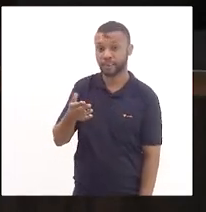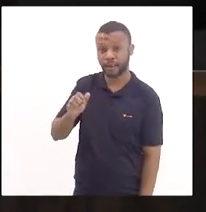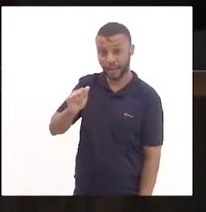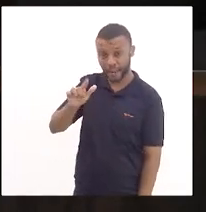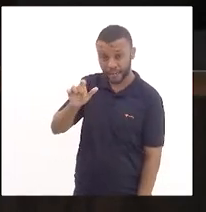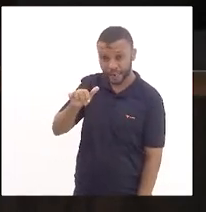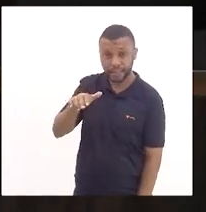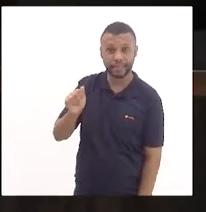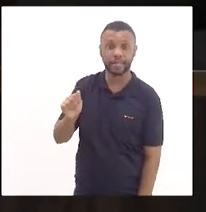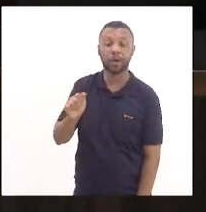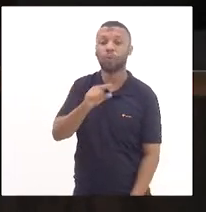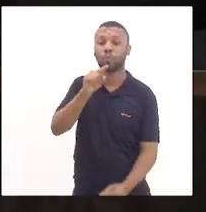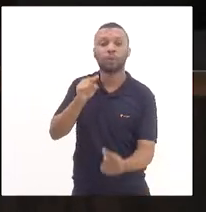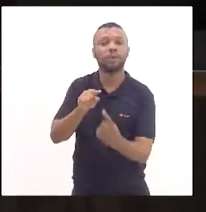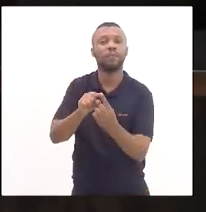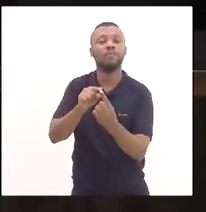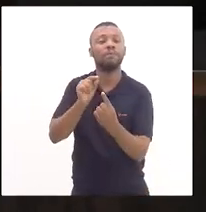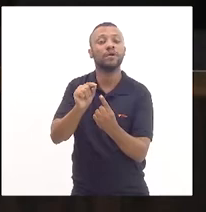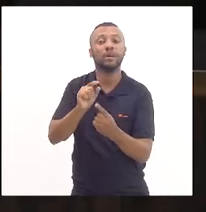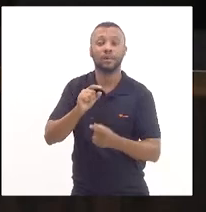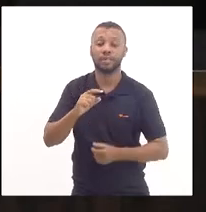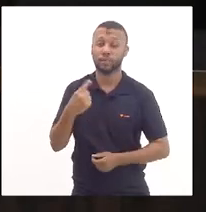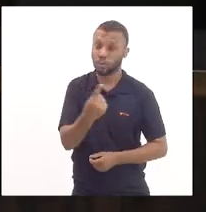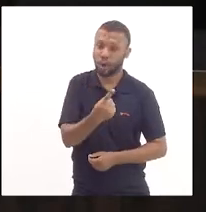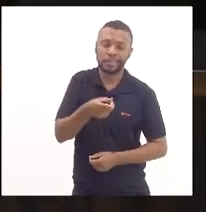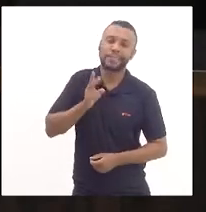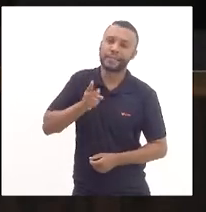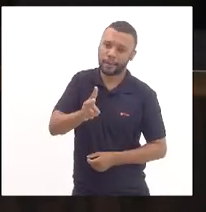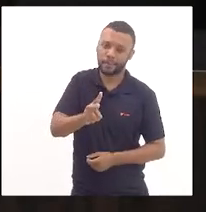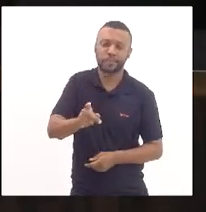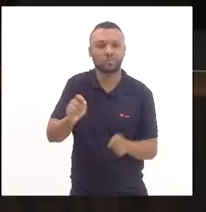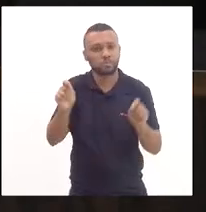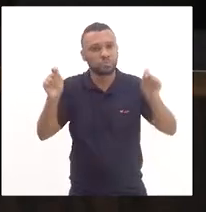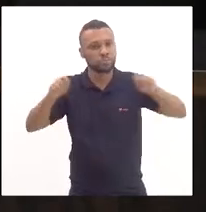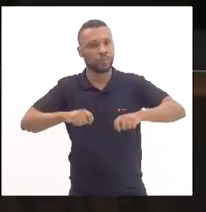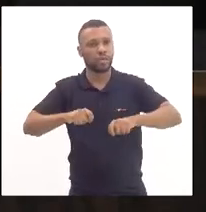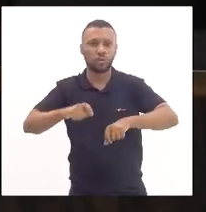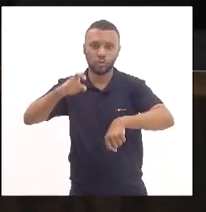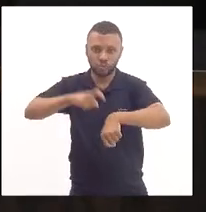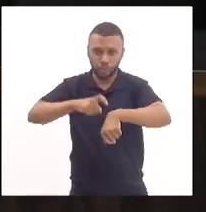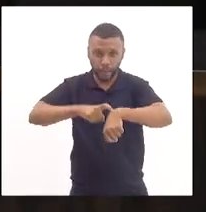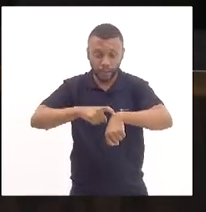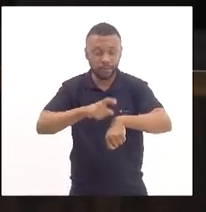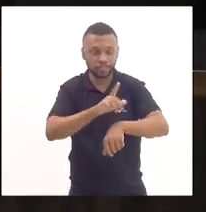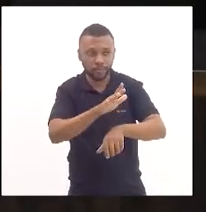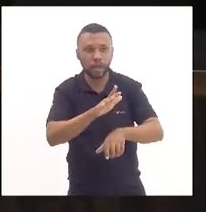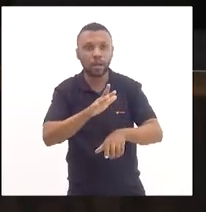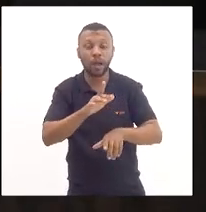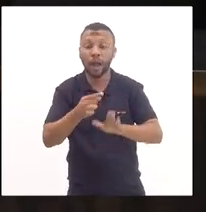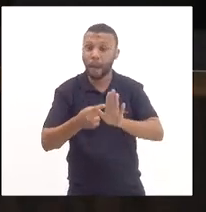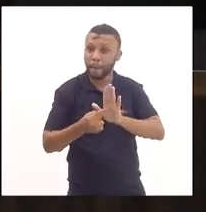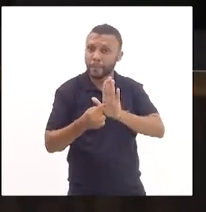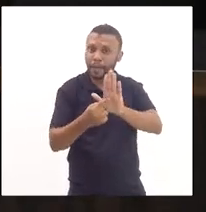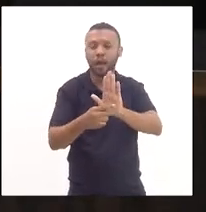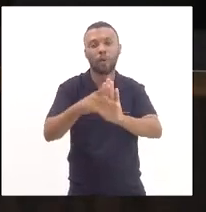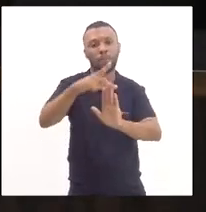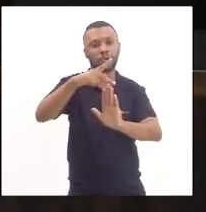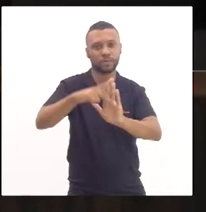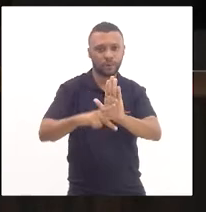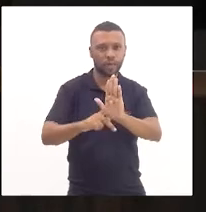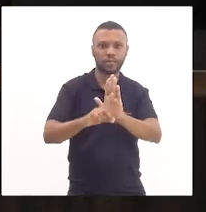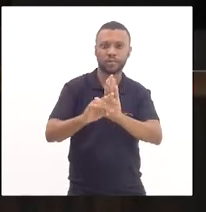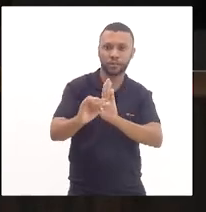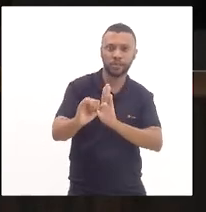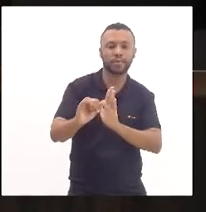A ideia sempre era que nós pudéssemos, no momento, hein, deputado Luiz, momento de apresentar um projeto que tivesse impacto,